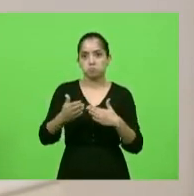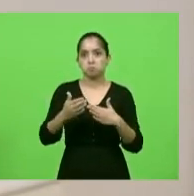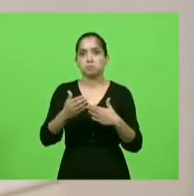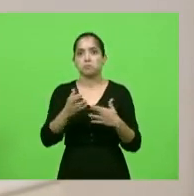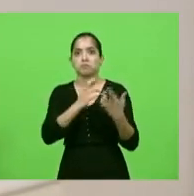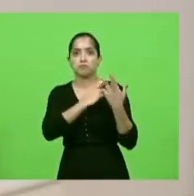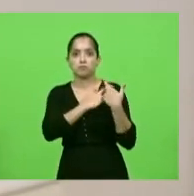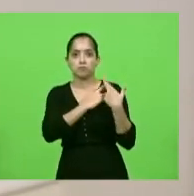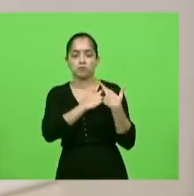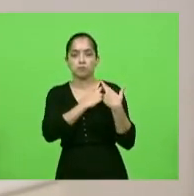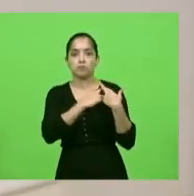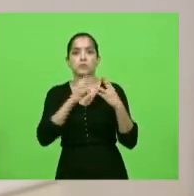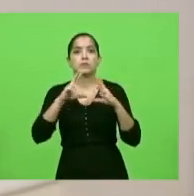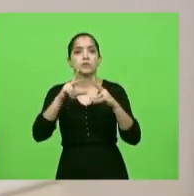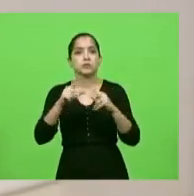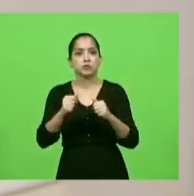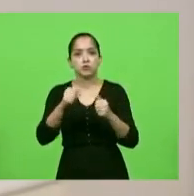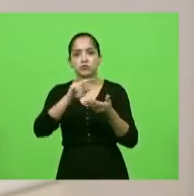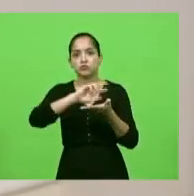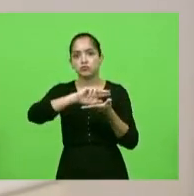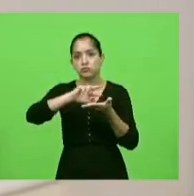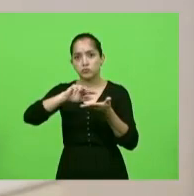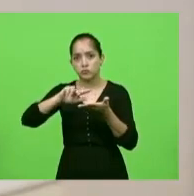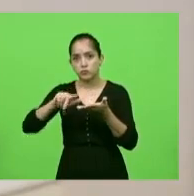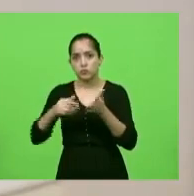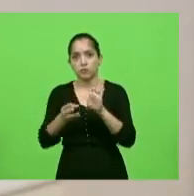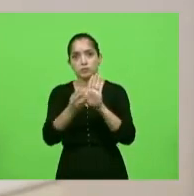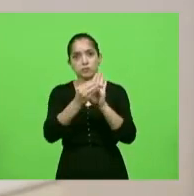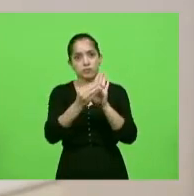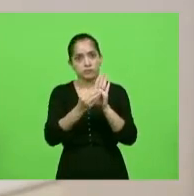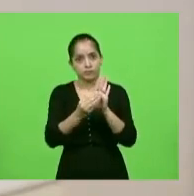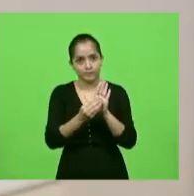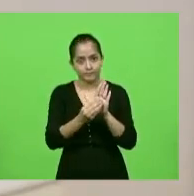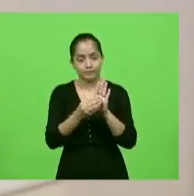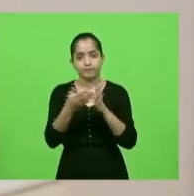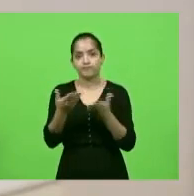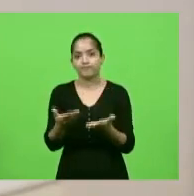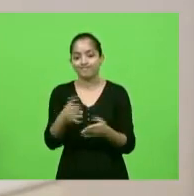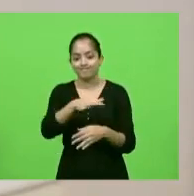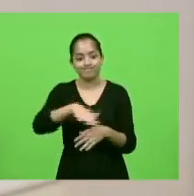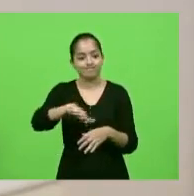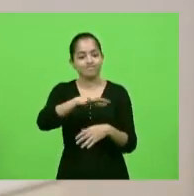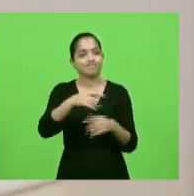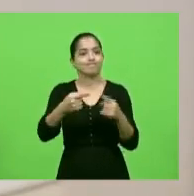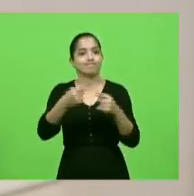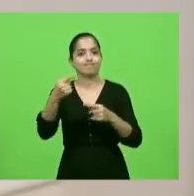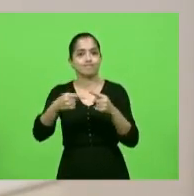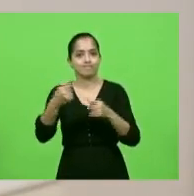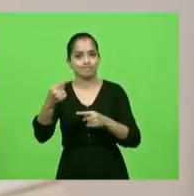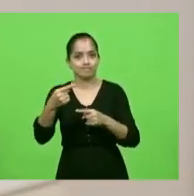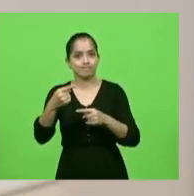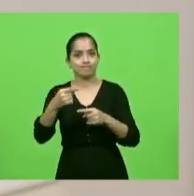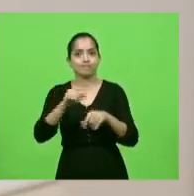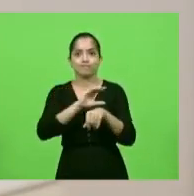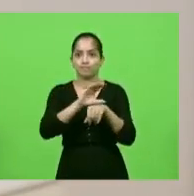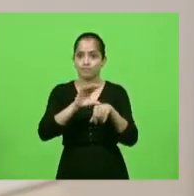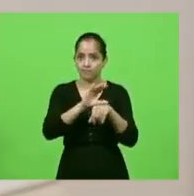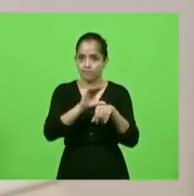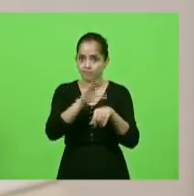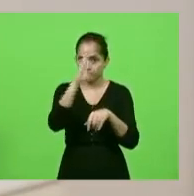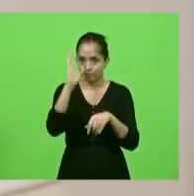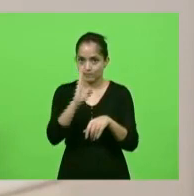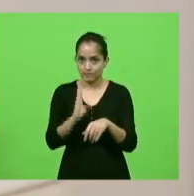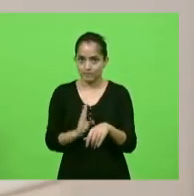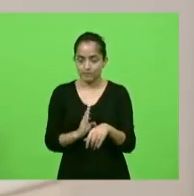de todas as espécies, está inserida em cenário que não encontra espaço no atual regime constitucional brasileiro.